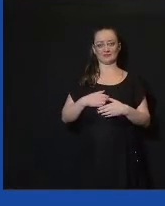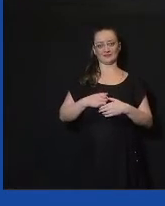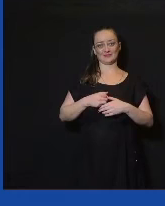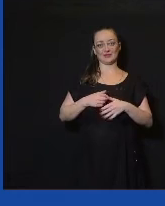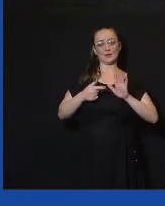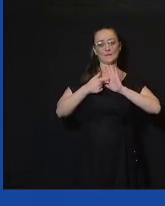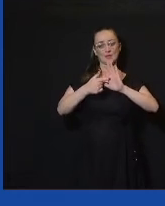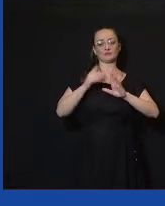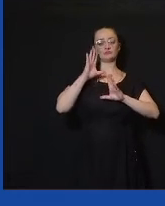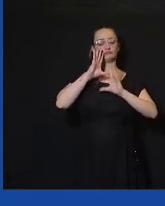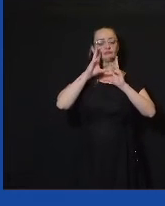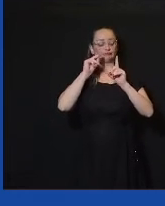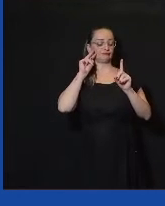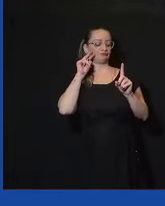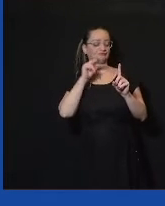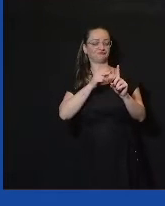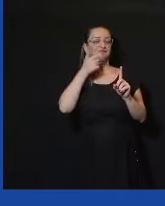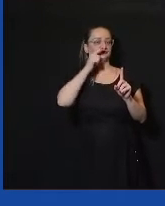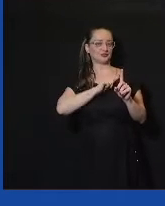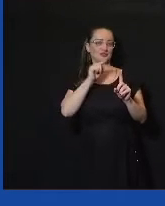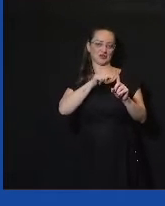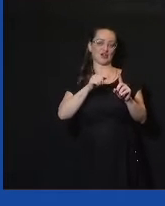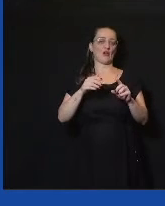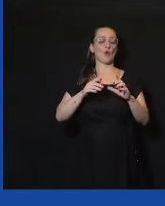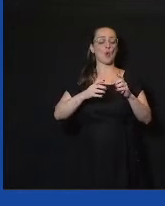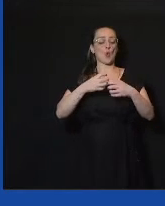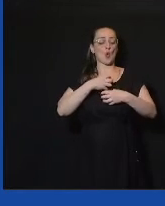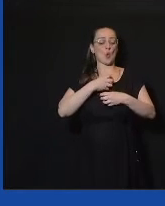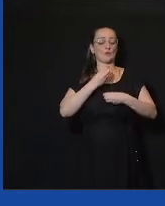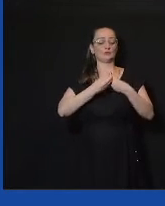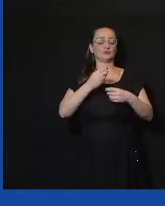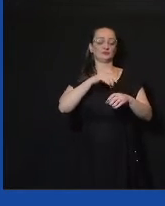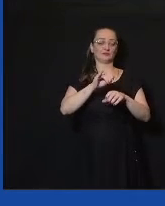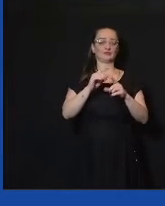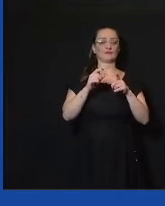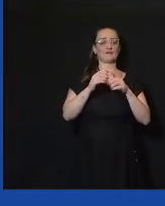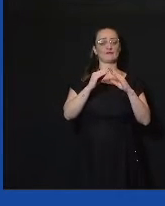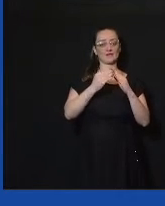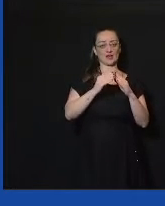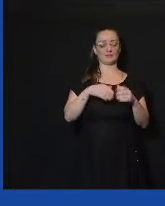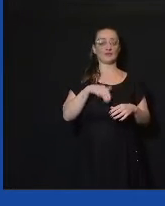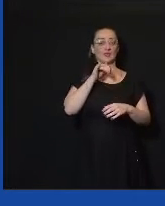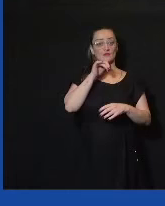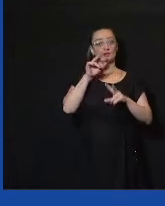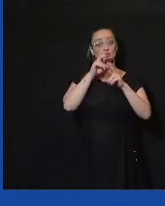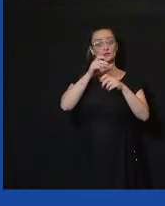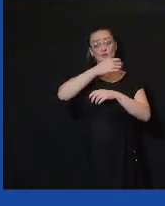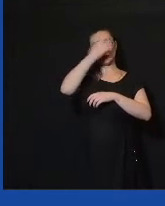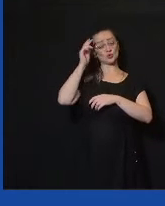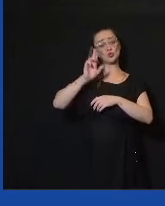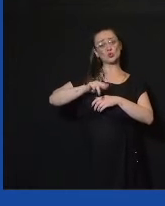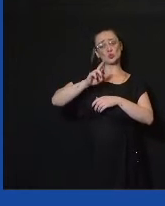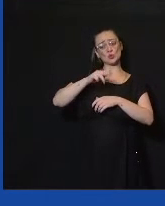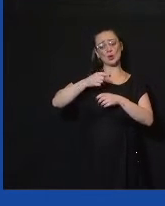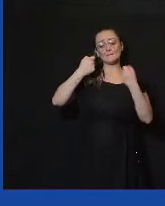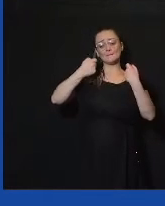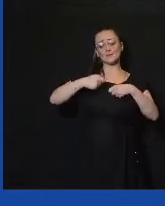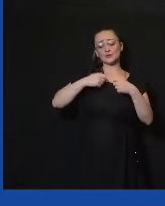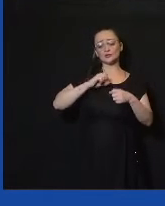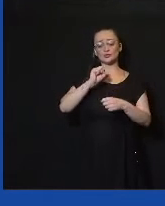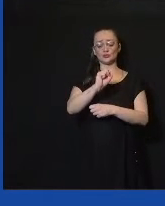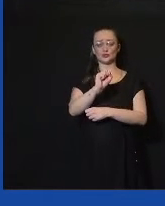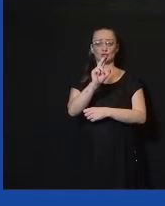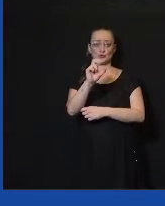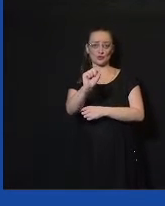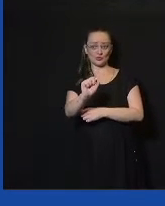todo mundo pudesse enxergar agora. Eu estou falando de pessoas que nunca precisaram do SUS disputar com o